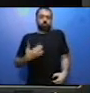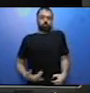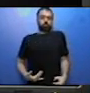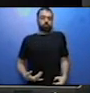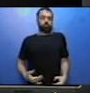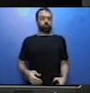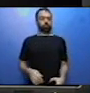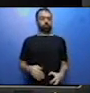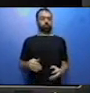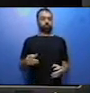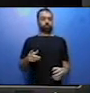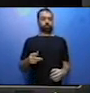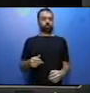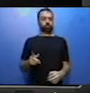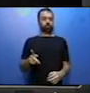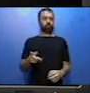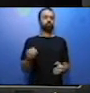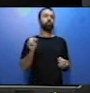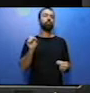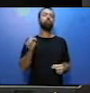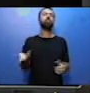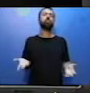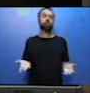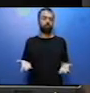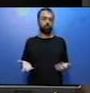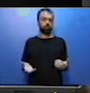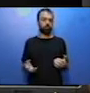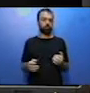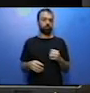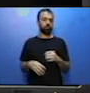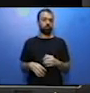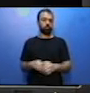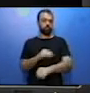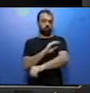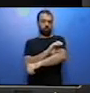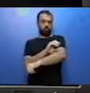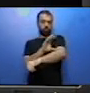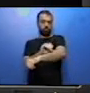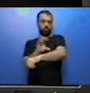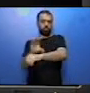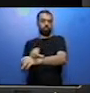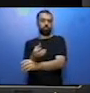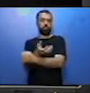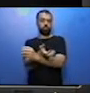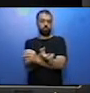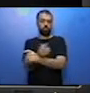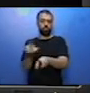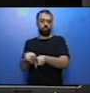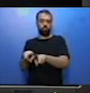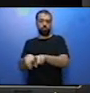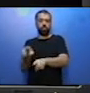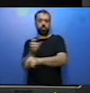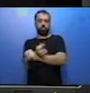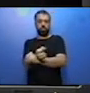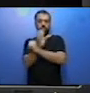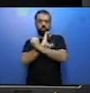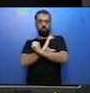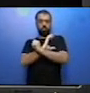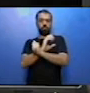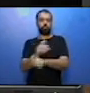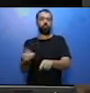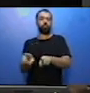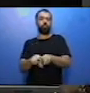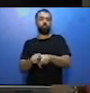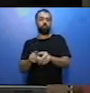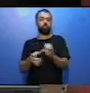com a coluna reta quais são os músculos os ossos e articulação